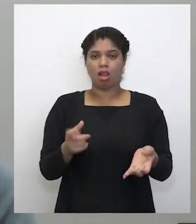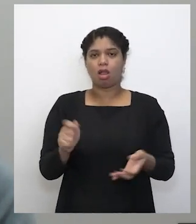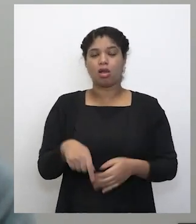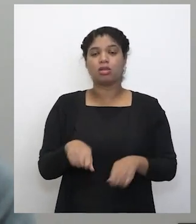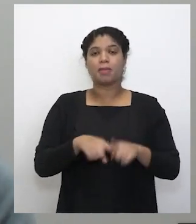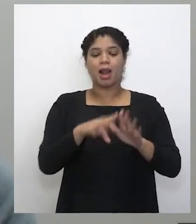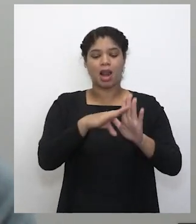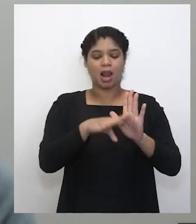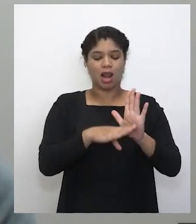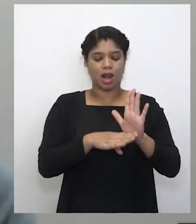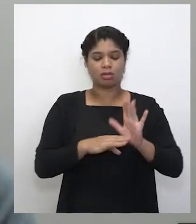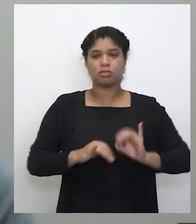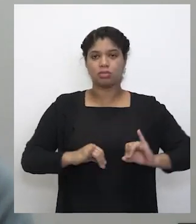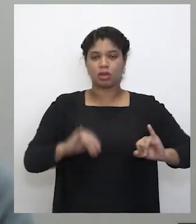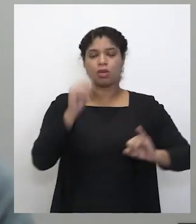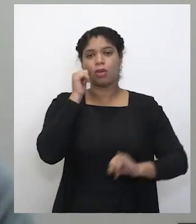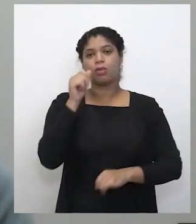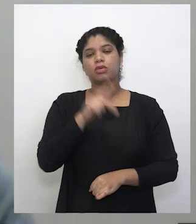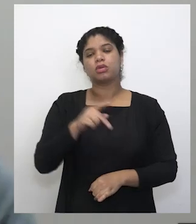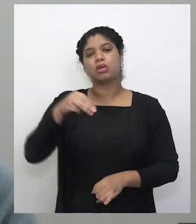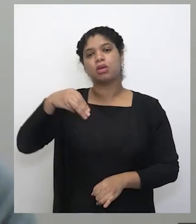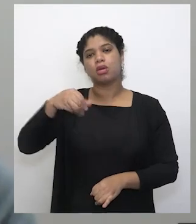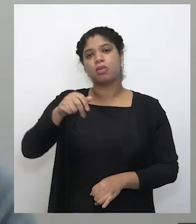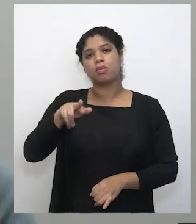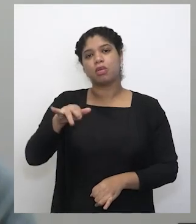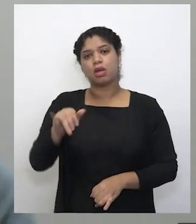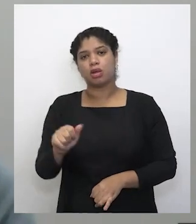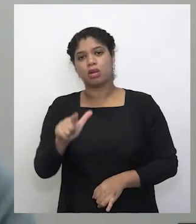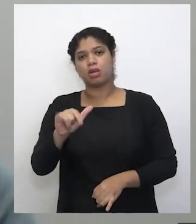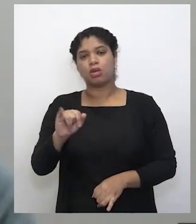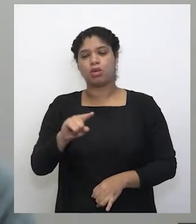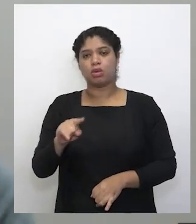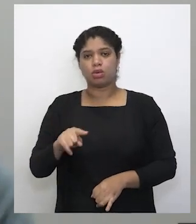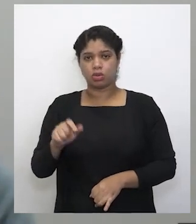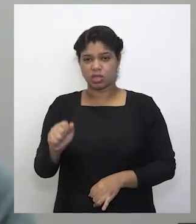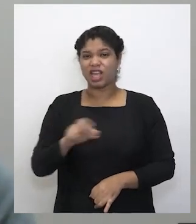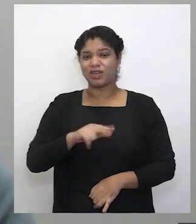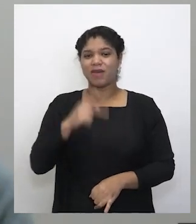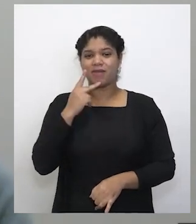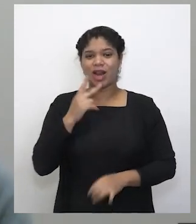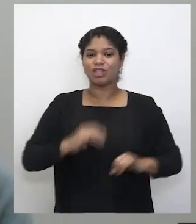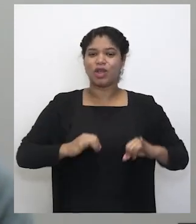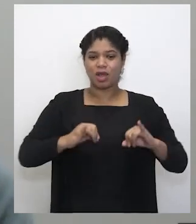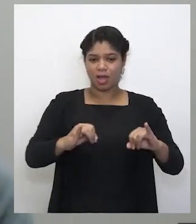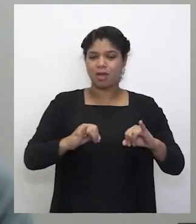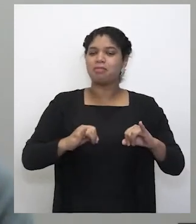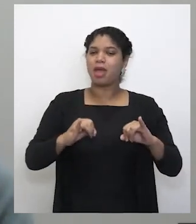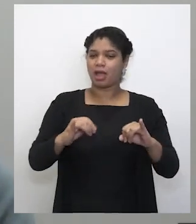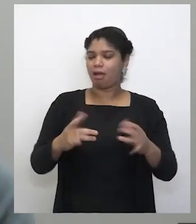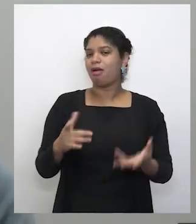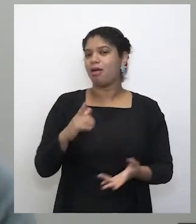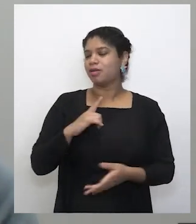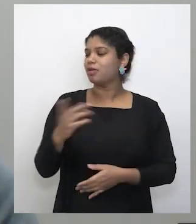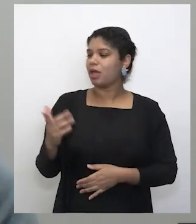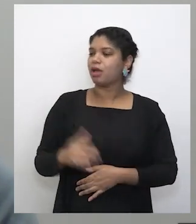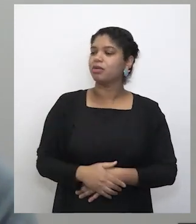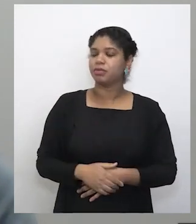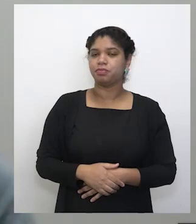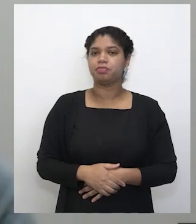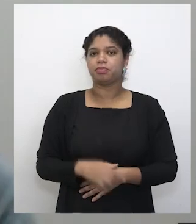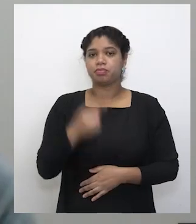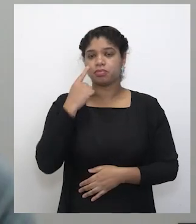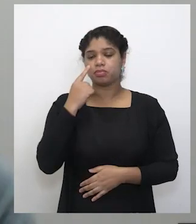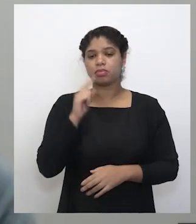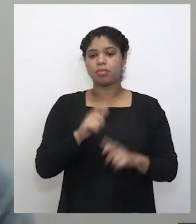de mercado, a professora Maria Luísa também. Muitos voltados para o mercado, gente, Rafa e Cleidimar. E